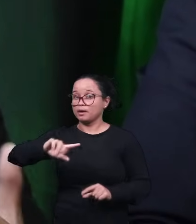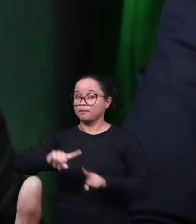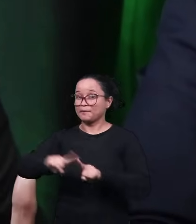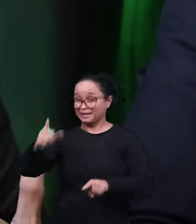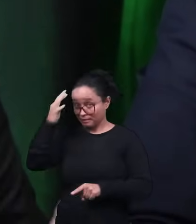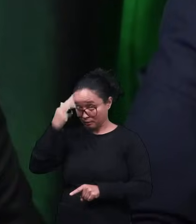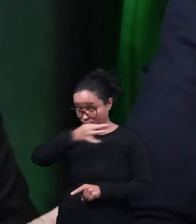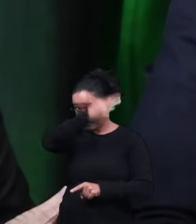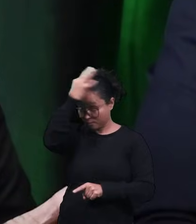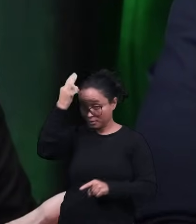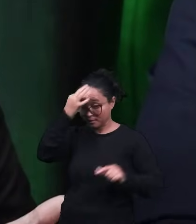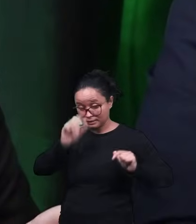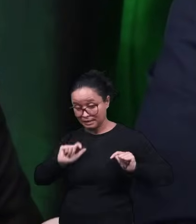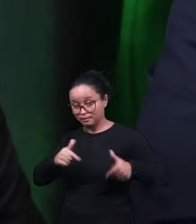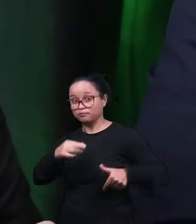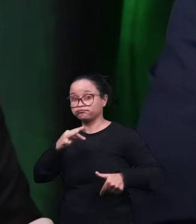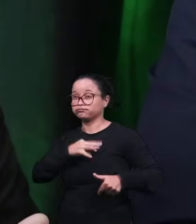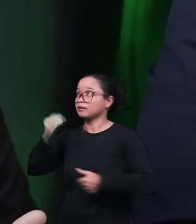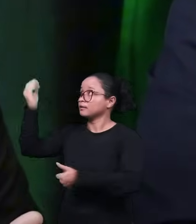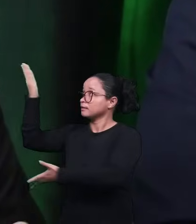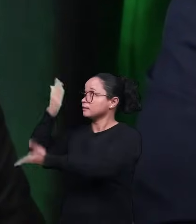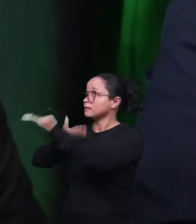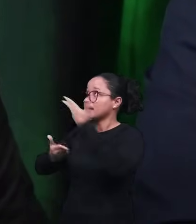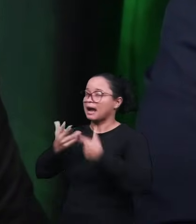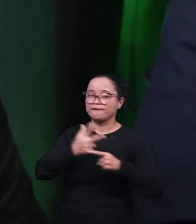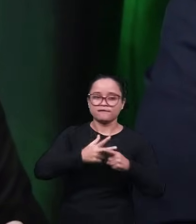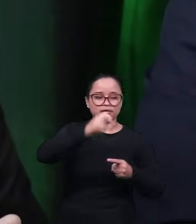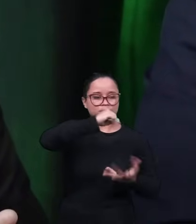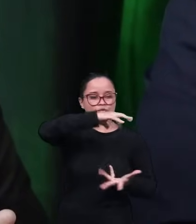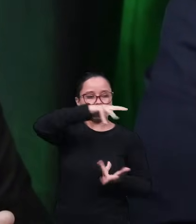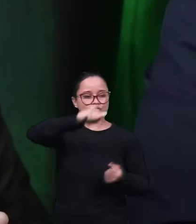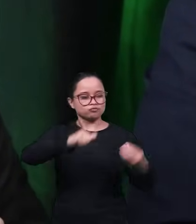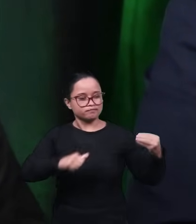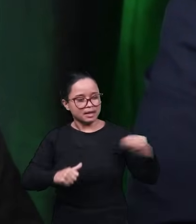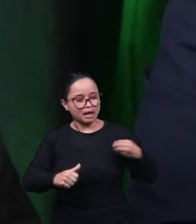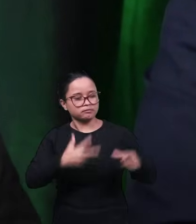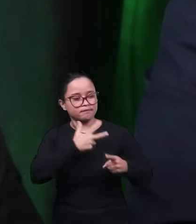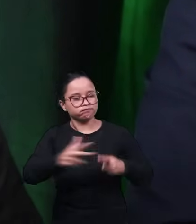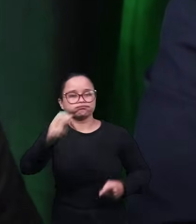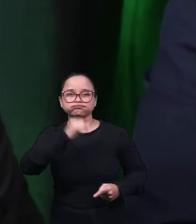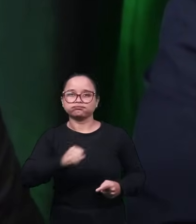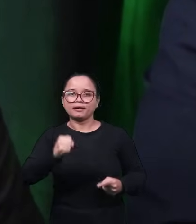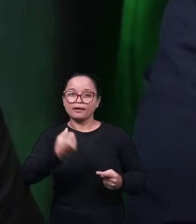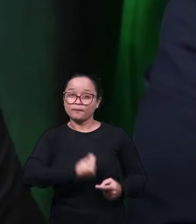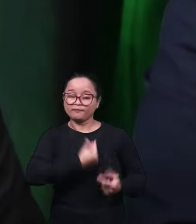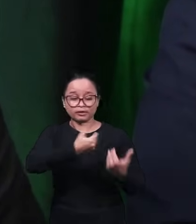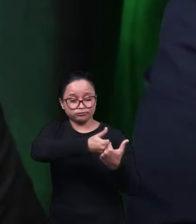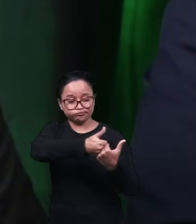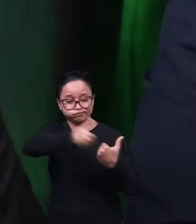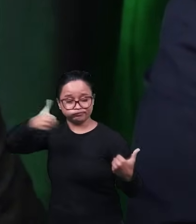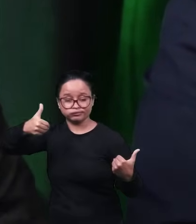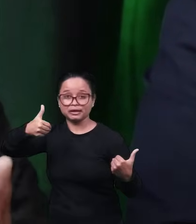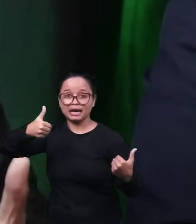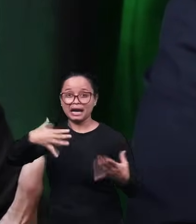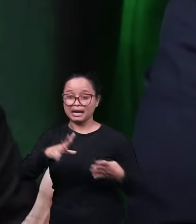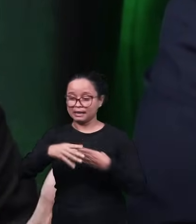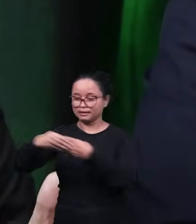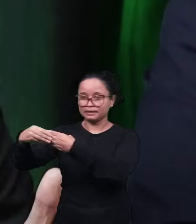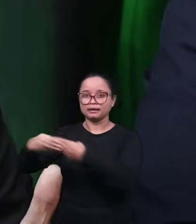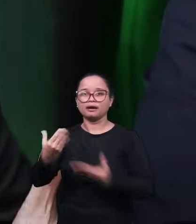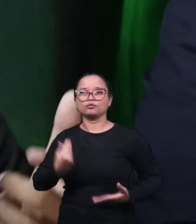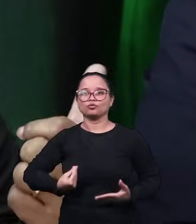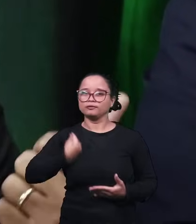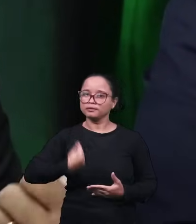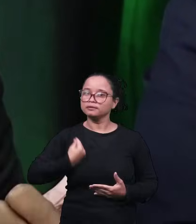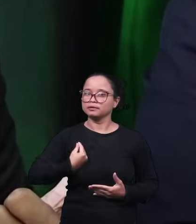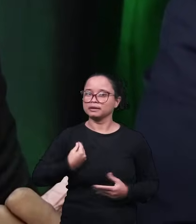que leva o homem a vencer o mundo, a vencer o pecado, a viver uma vida de santificação, a guiar os seus passos.